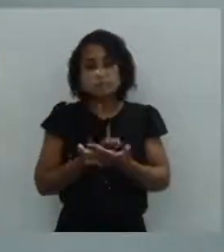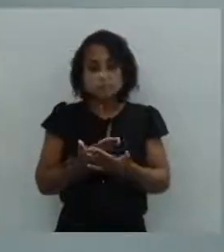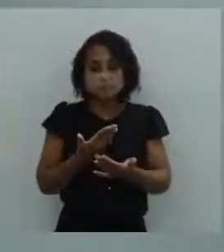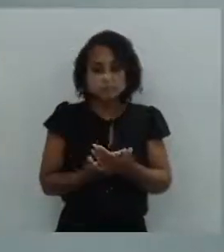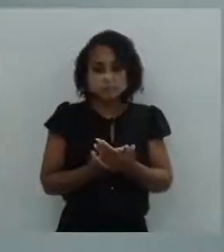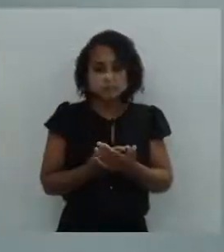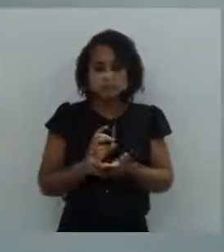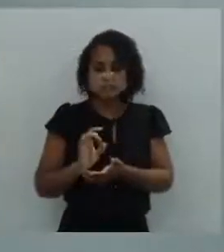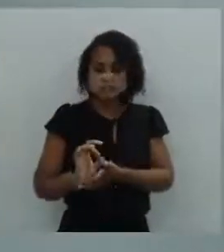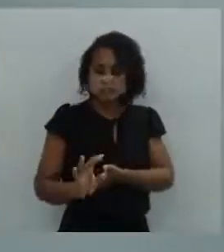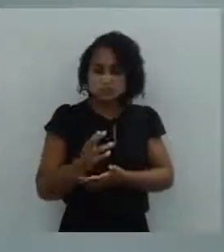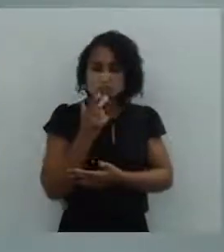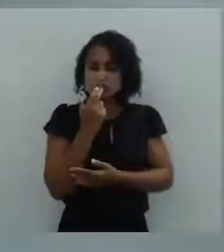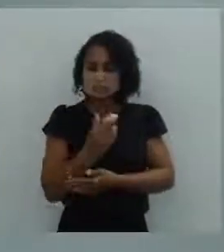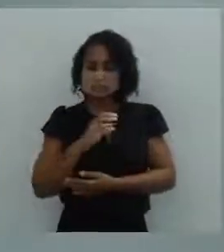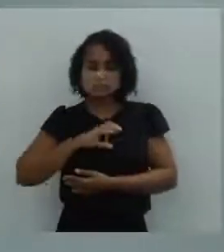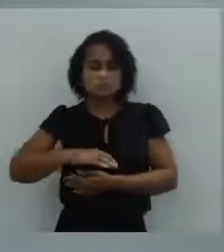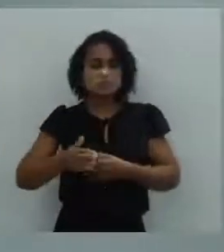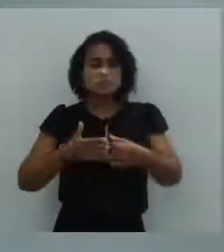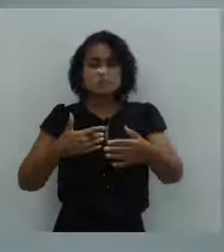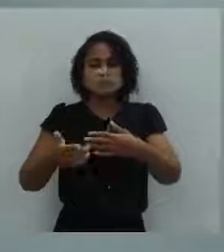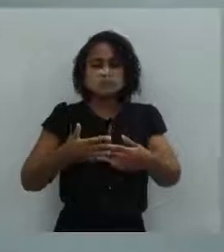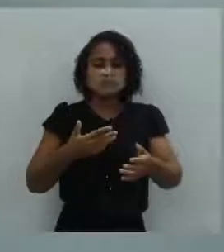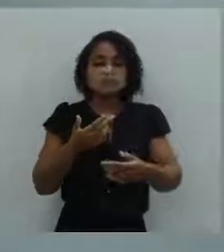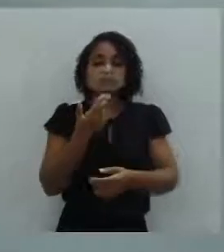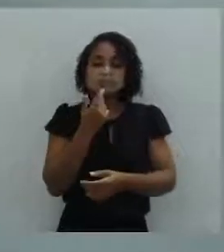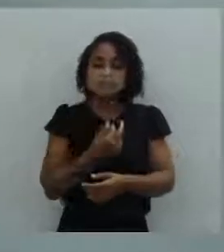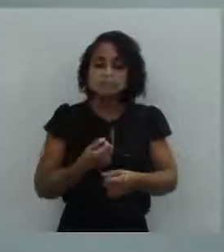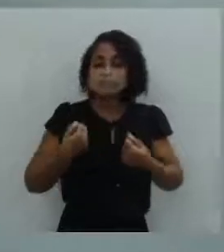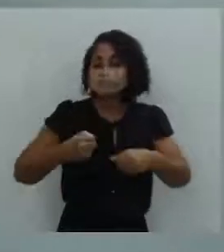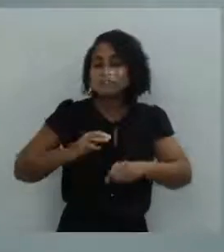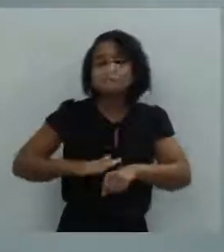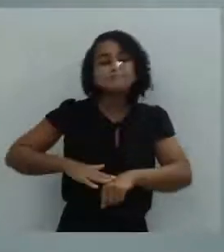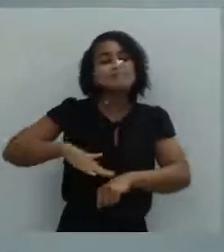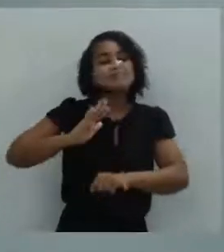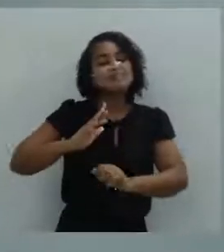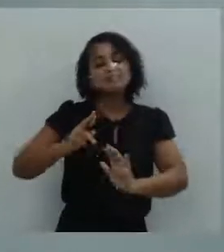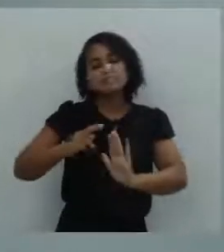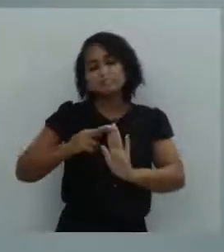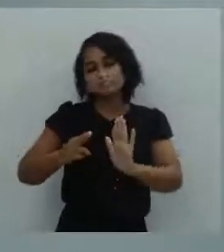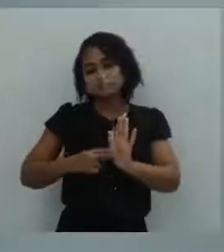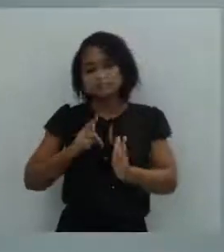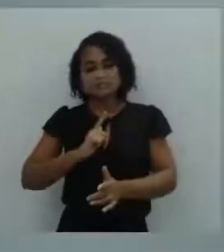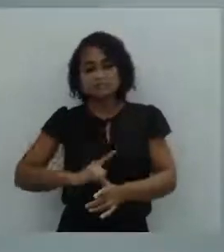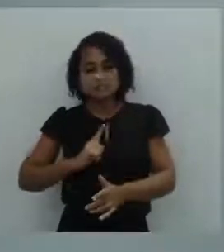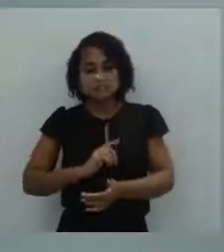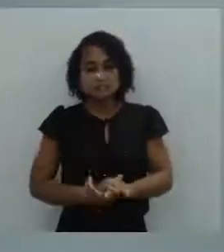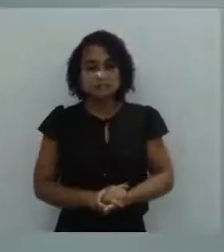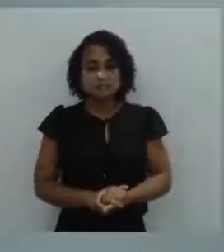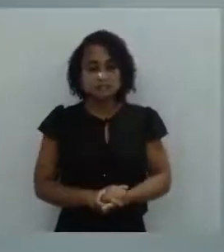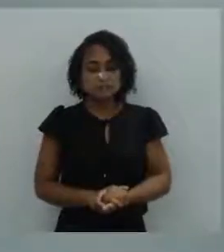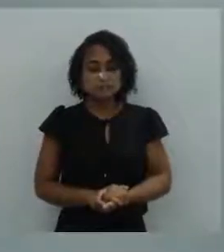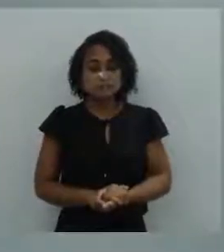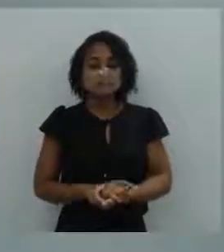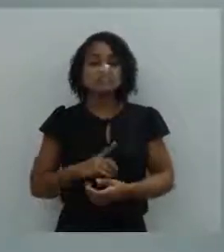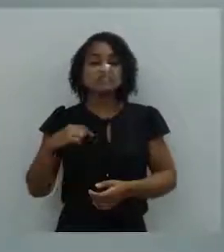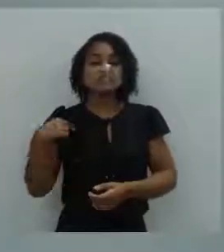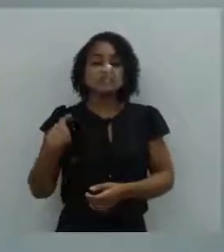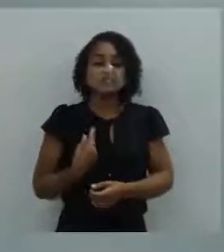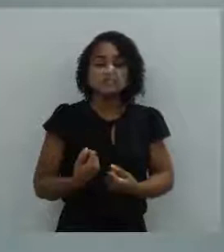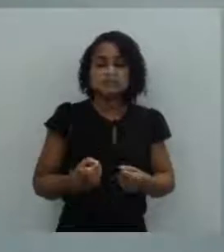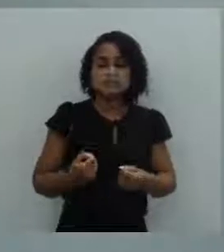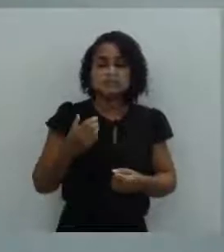não apenas a língua portuguesa, mas todo e qualquer idioma, vai além das regras gramaticais. A gente tem que